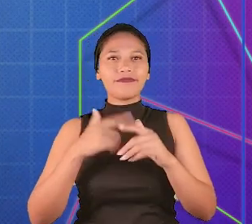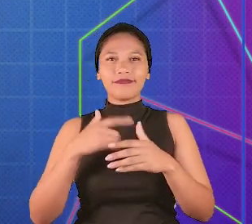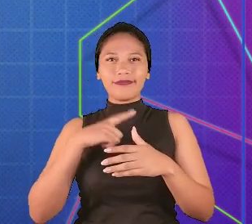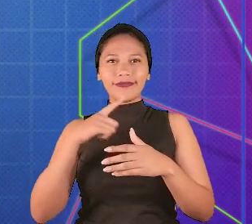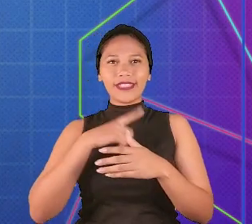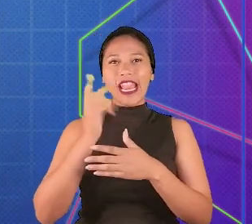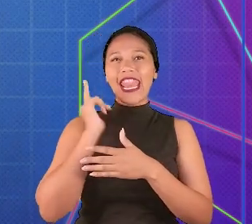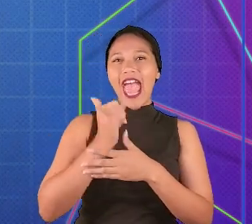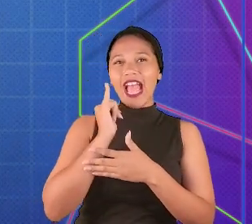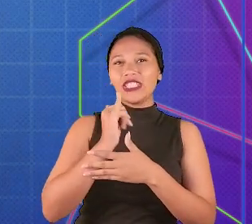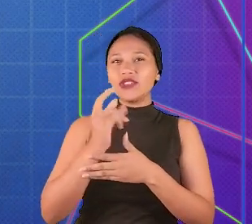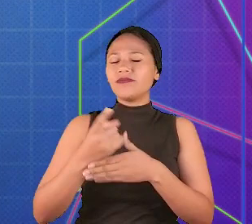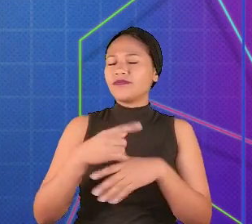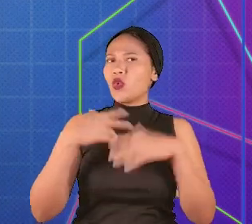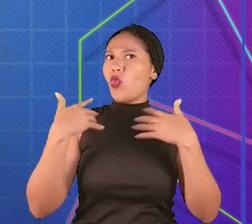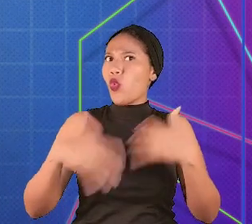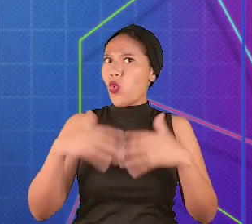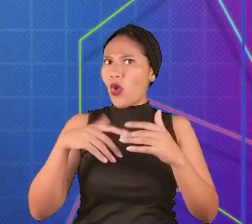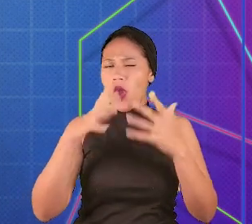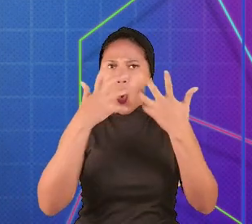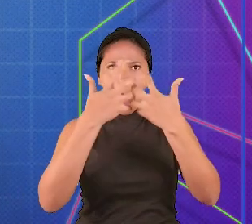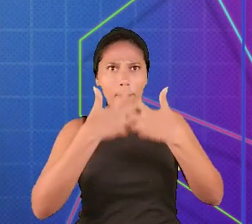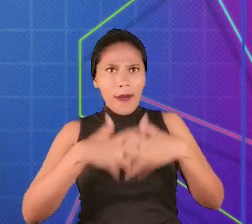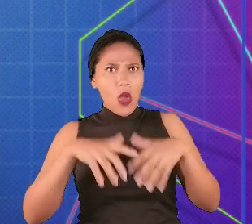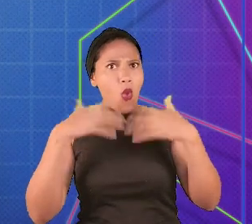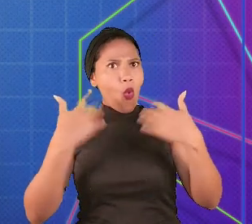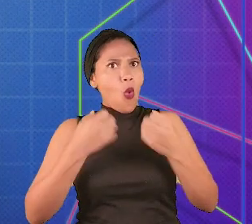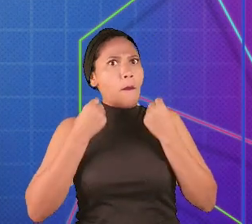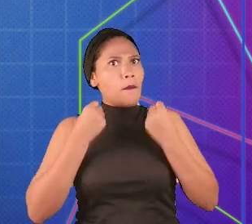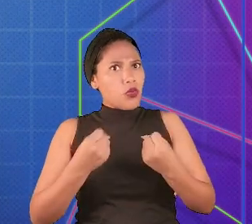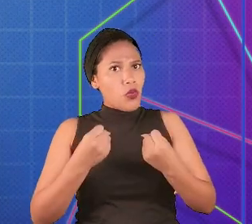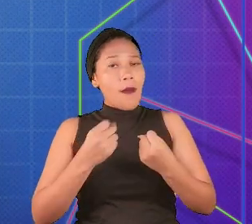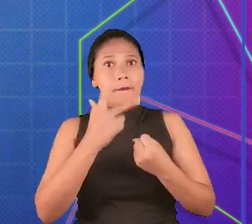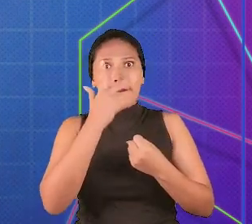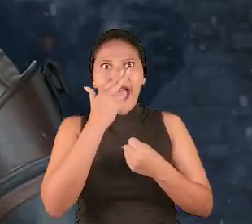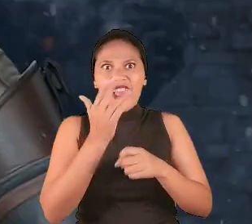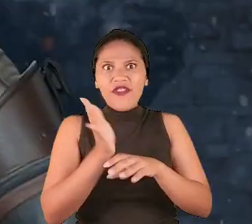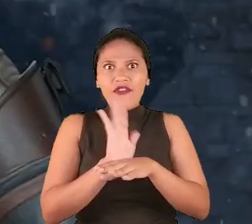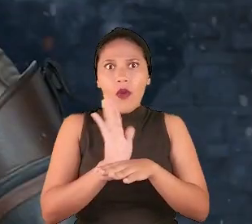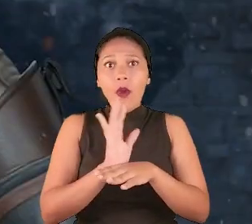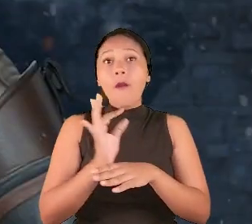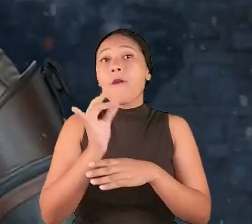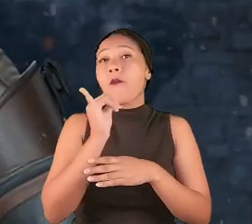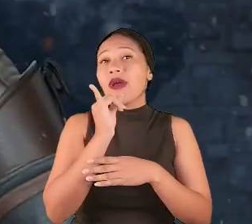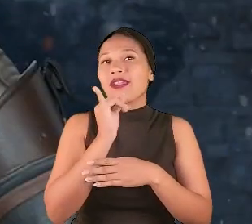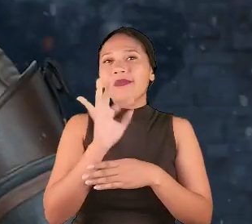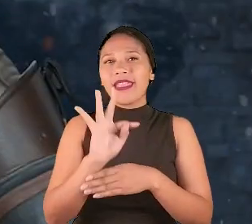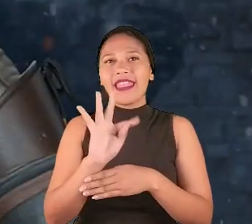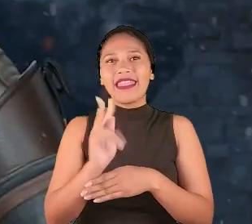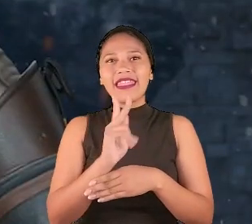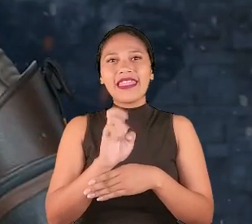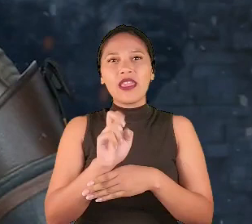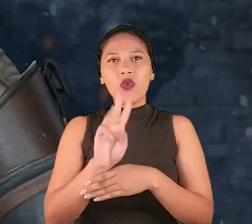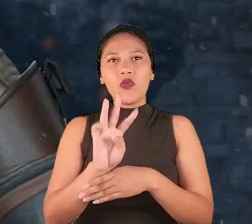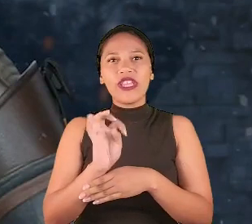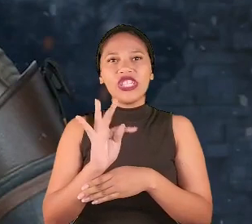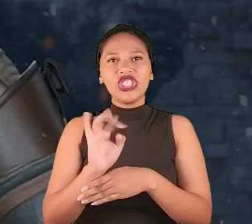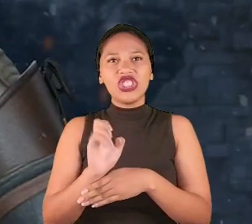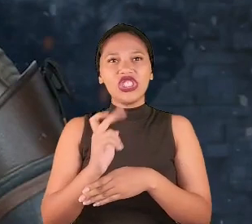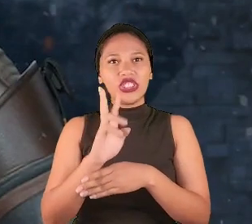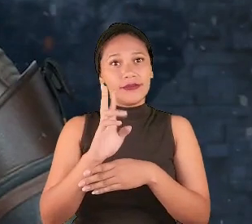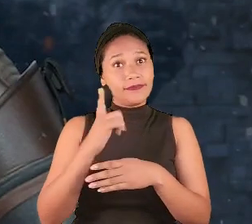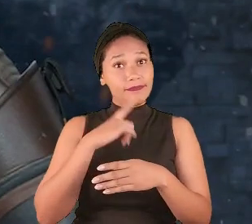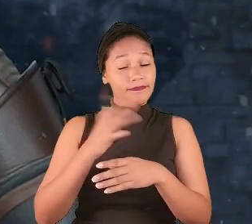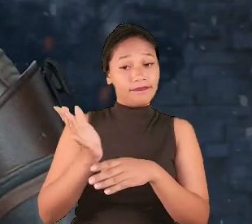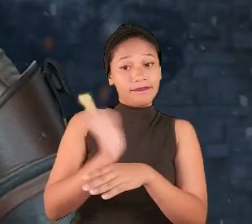criar jogos com narrativas muito mais complexas que chegam até lembrar filmes. The Witcher, por exemplo, se passa em um universo de